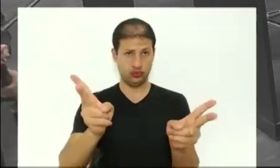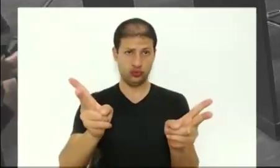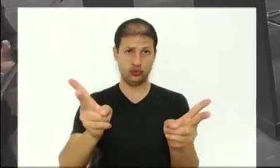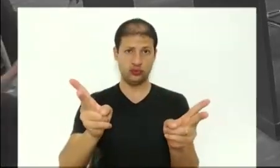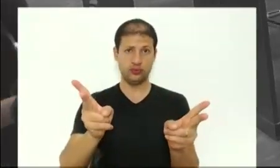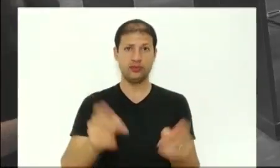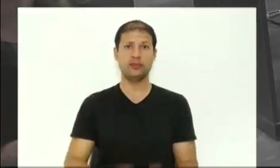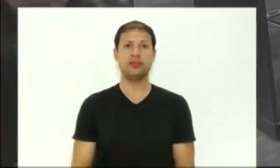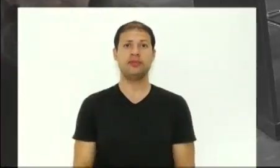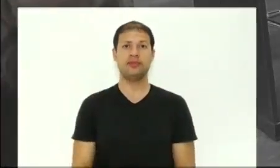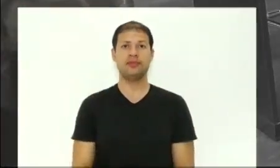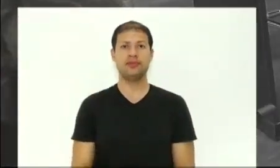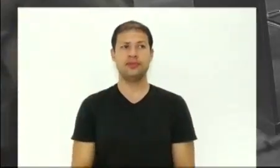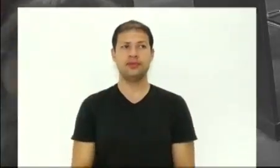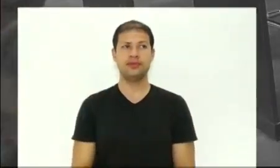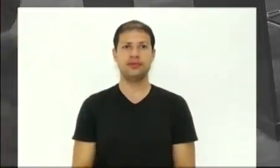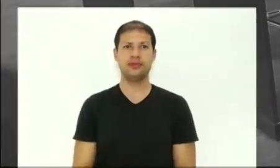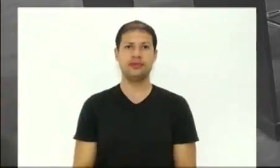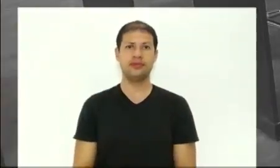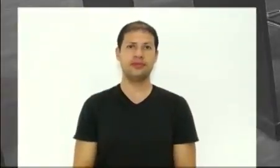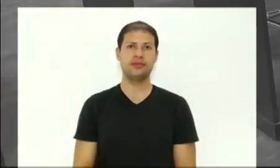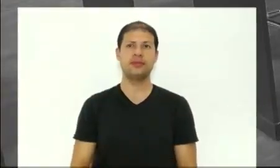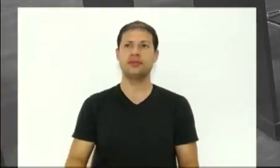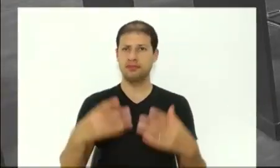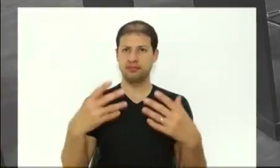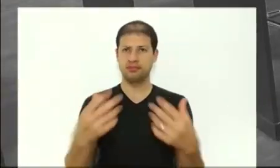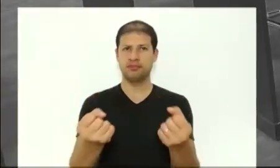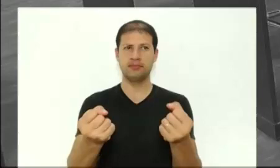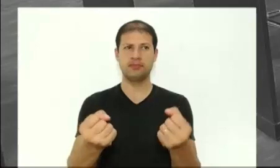estão. Está aprovado.